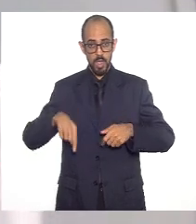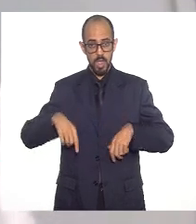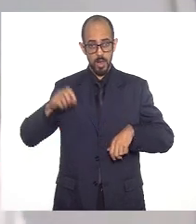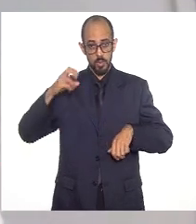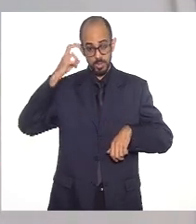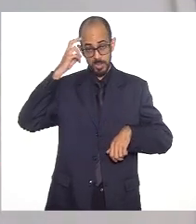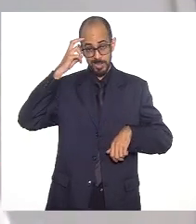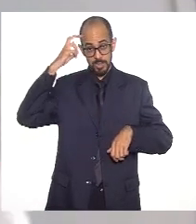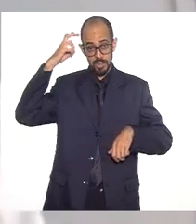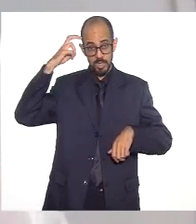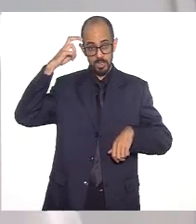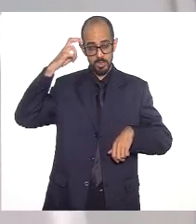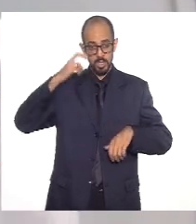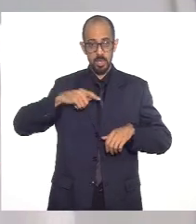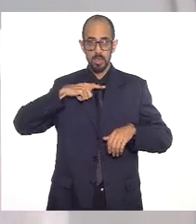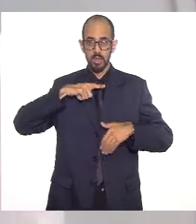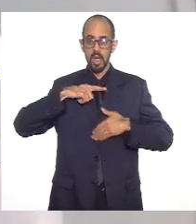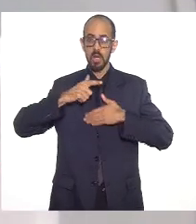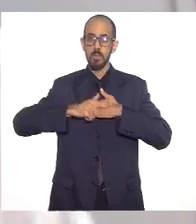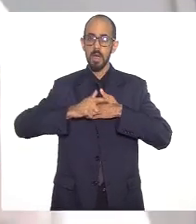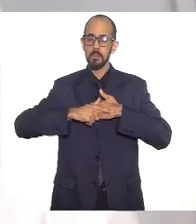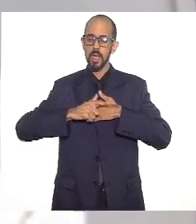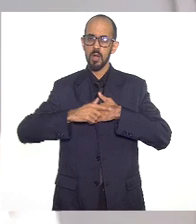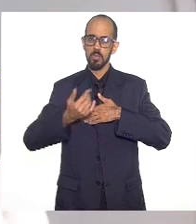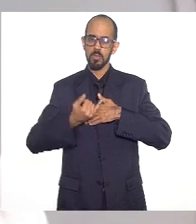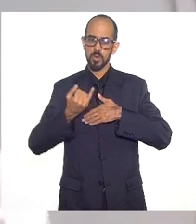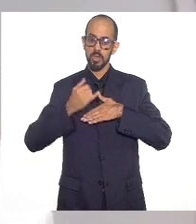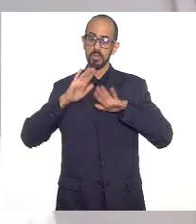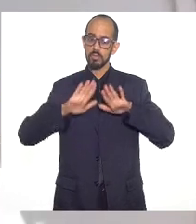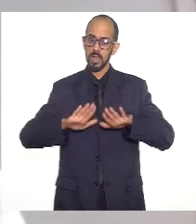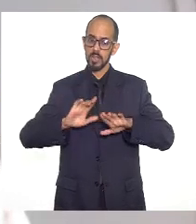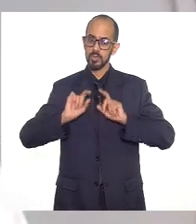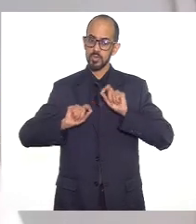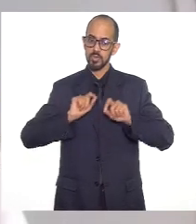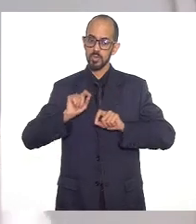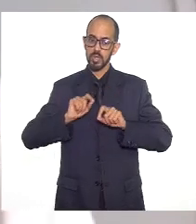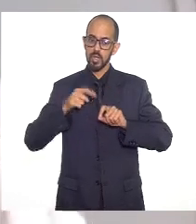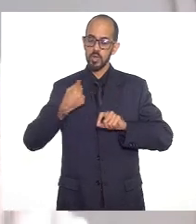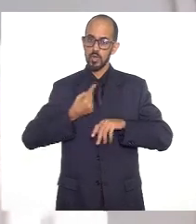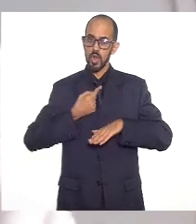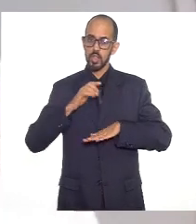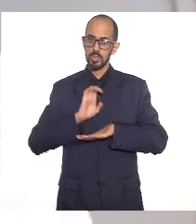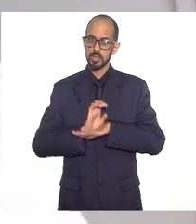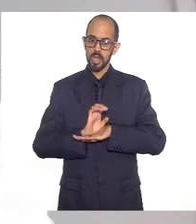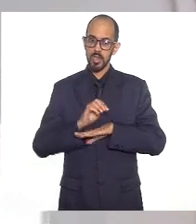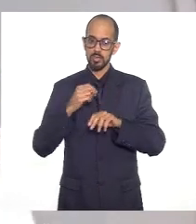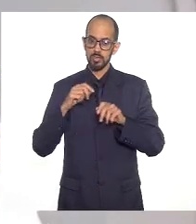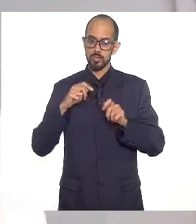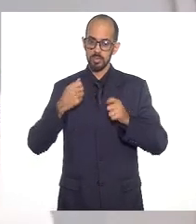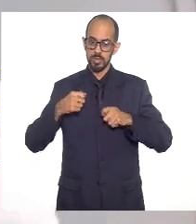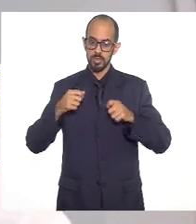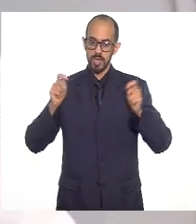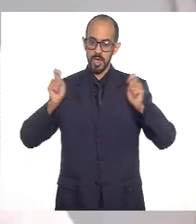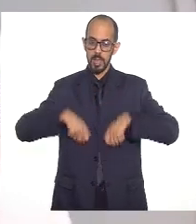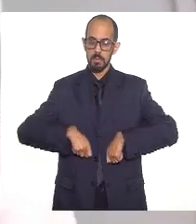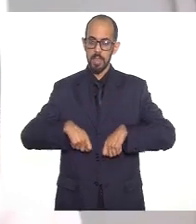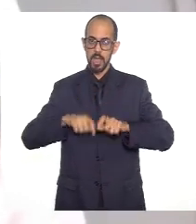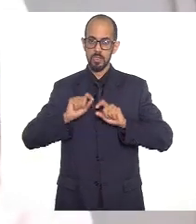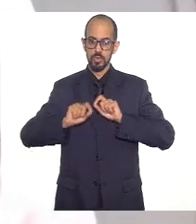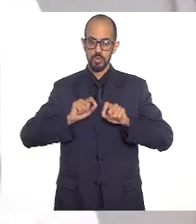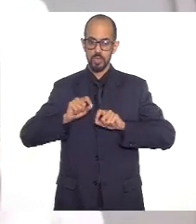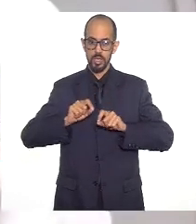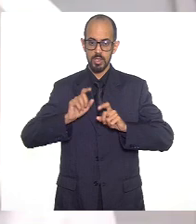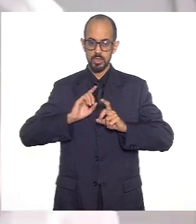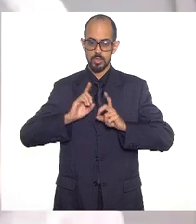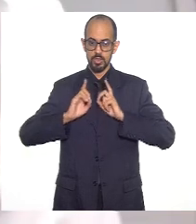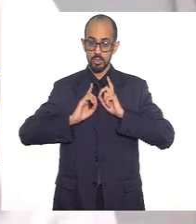inteligência, tem um papel preponderante nisso. Mas o nosso Estado tem que ser capaz de disputar, de dar